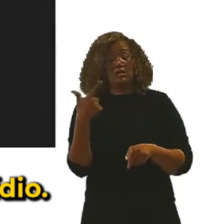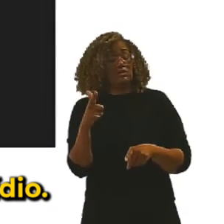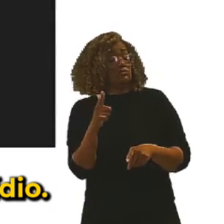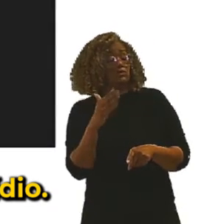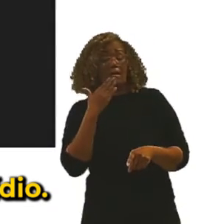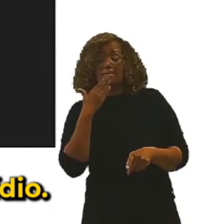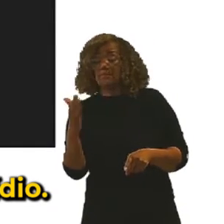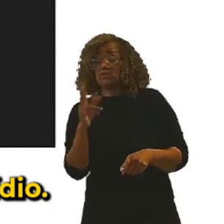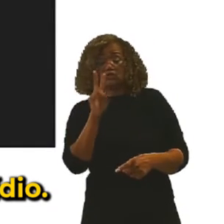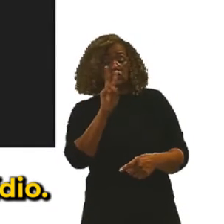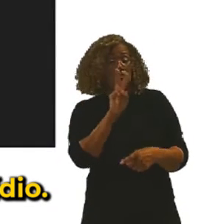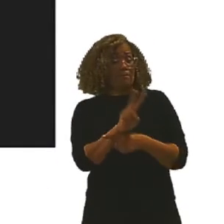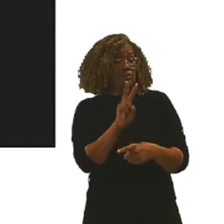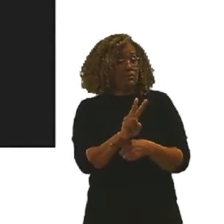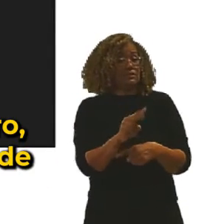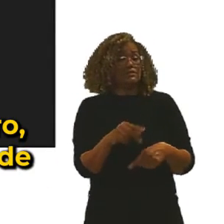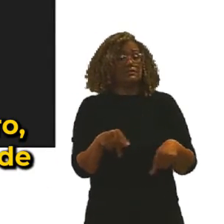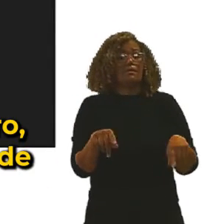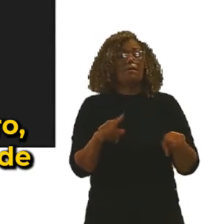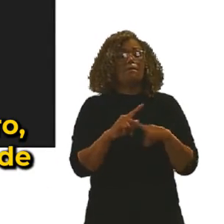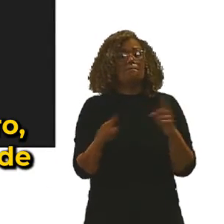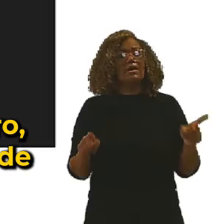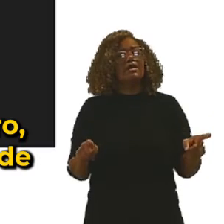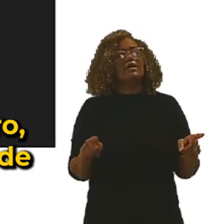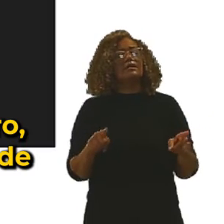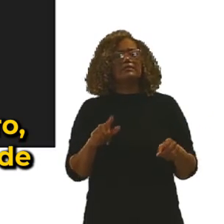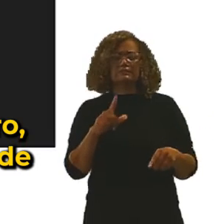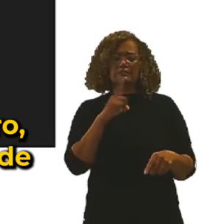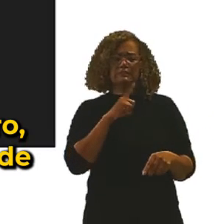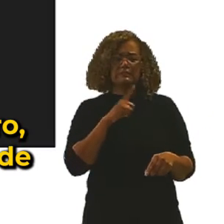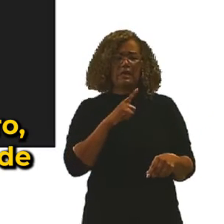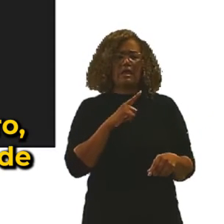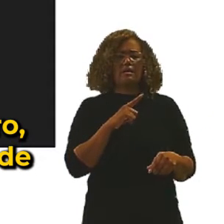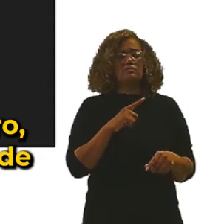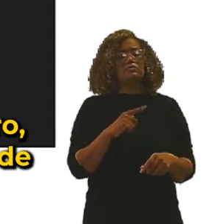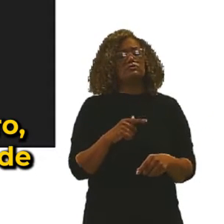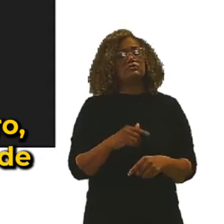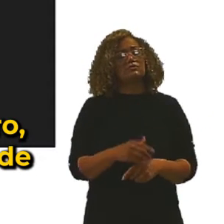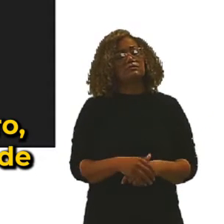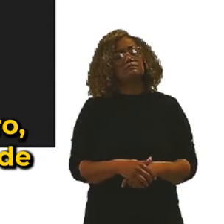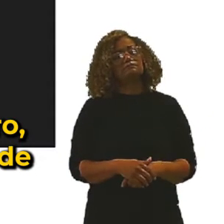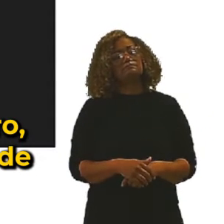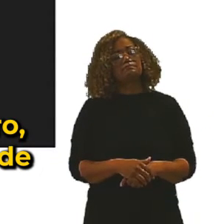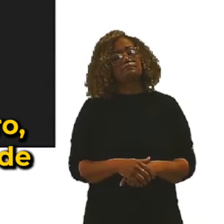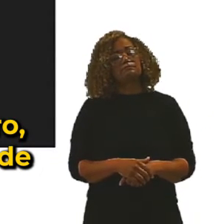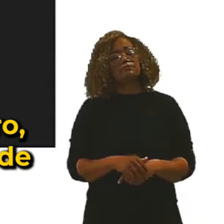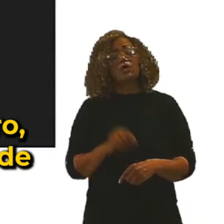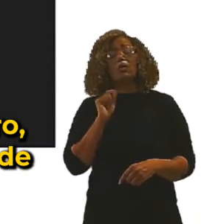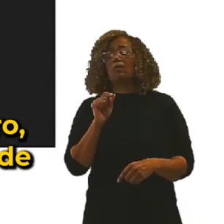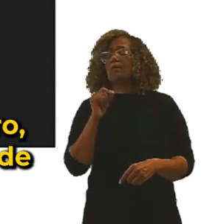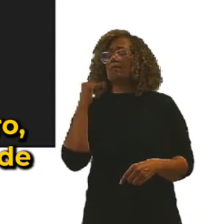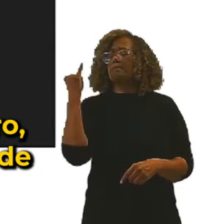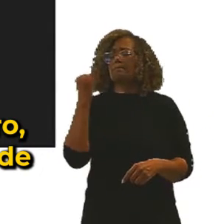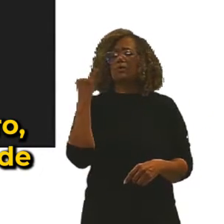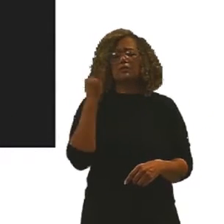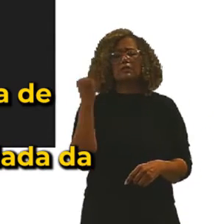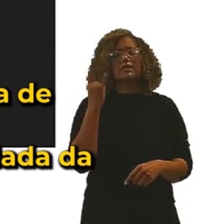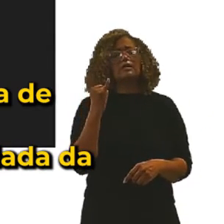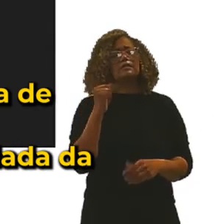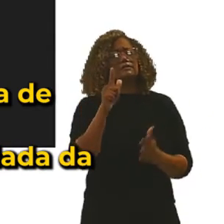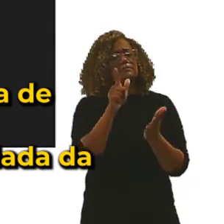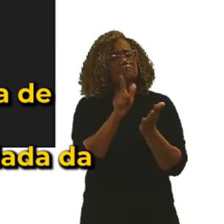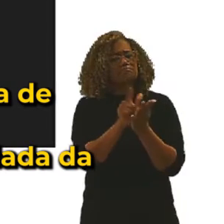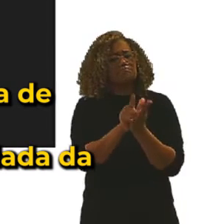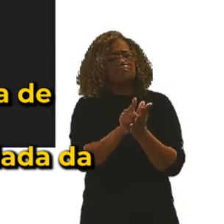majoritariamente as vítimas de feminicídio. Então, nós temos, a partir desse quadro, olhando a importância de boletim de ocorrência,